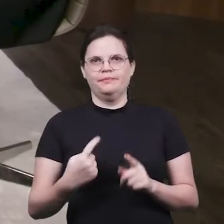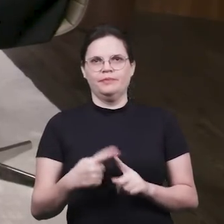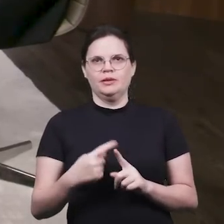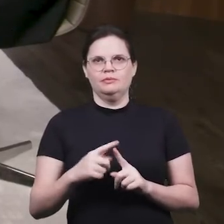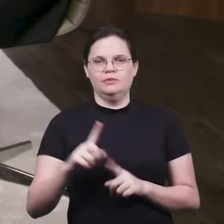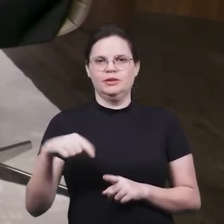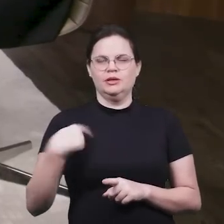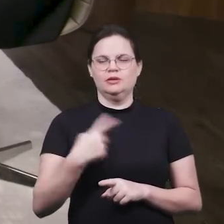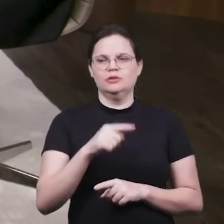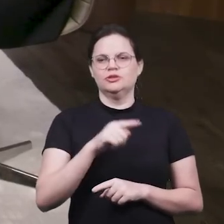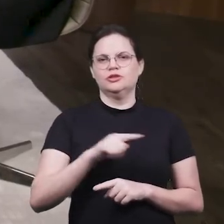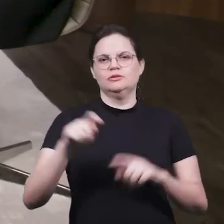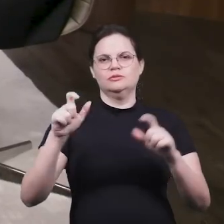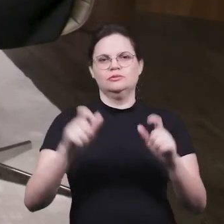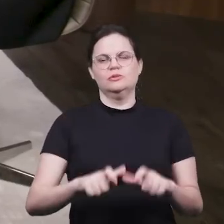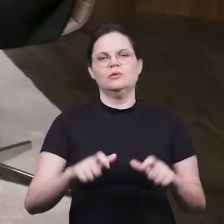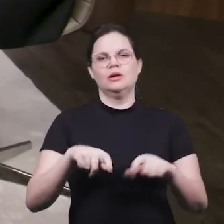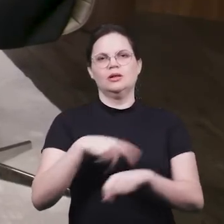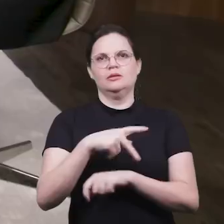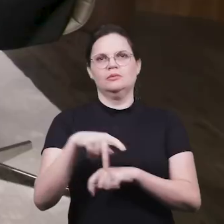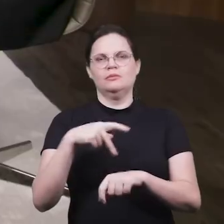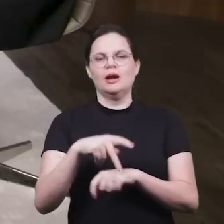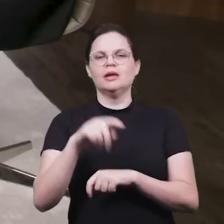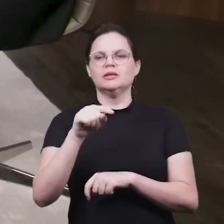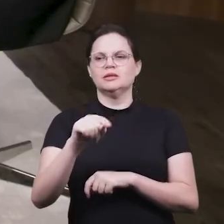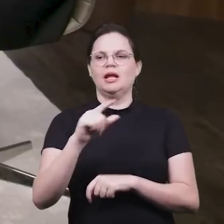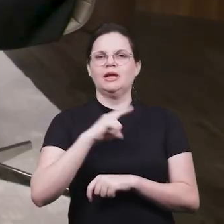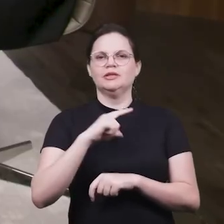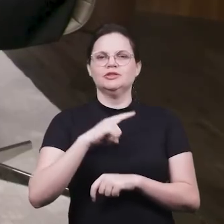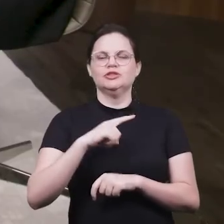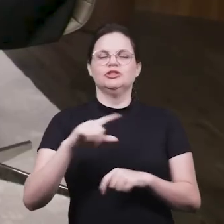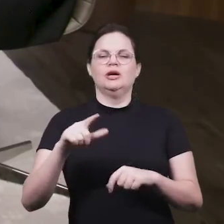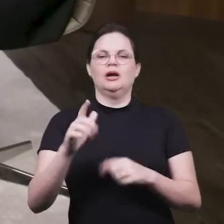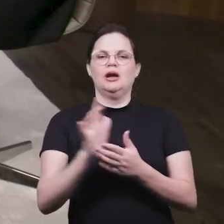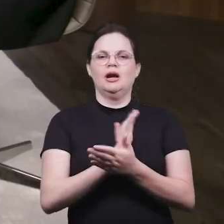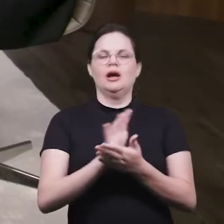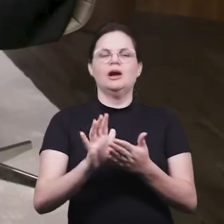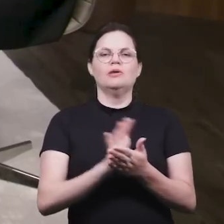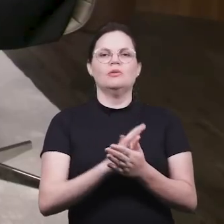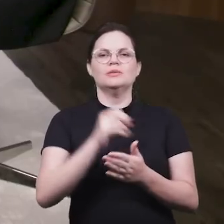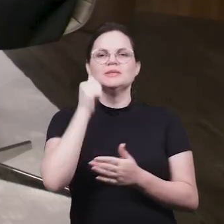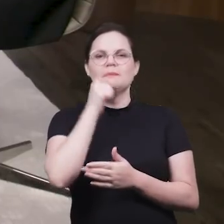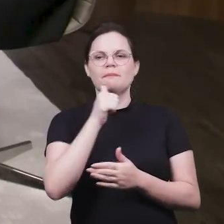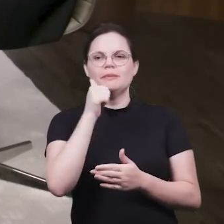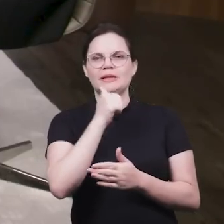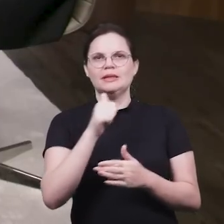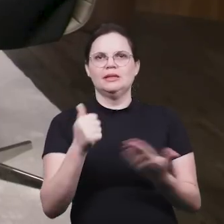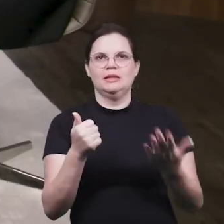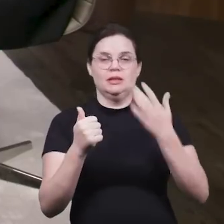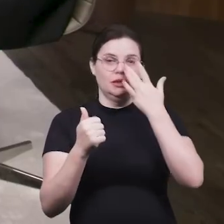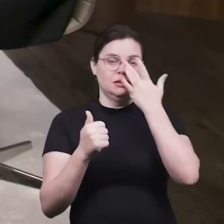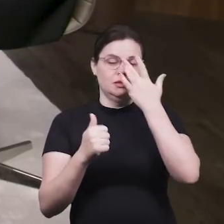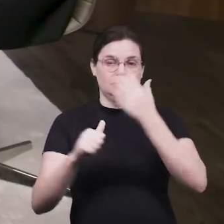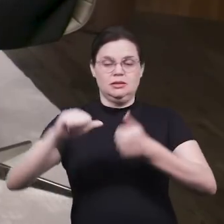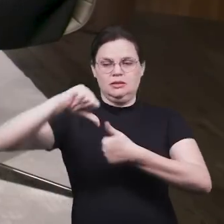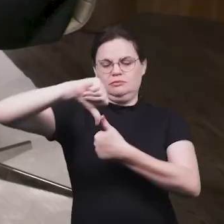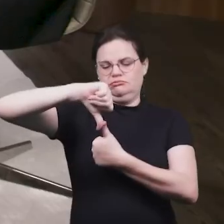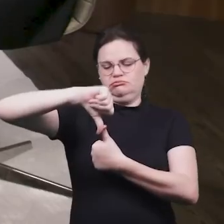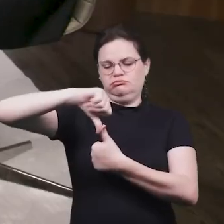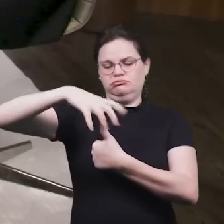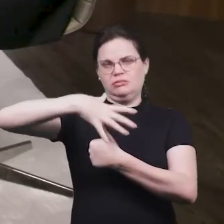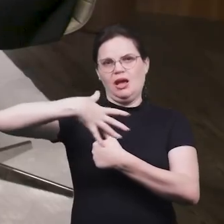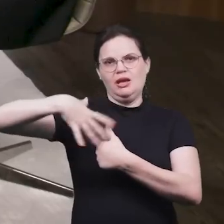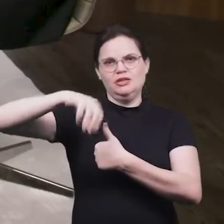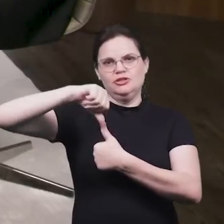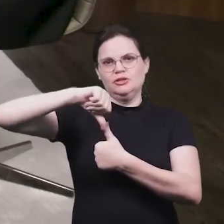imigrantes, tinha chegado lá algumas meninas da Guatemala, de alguns países da América Central, América Latina, que